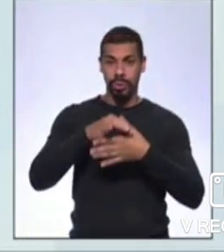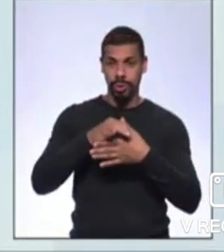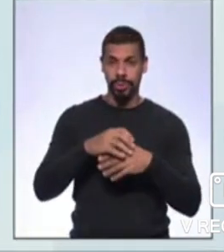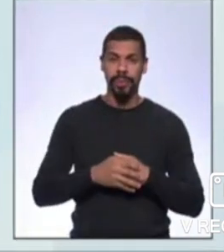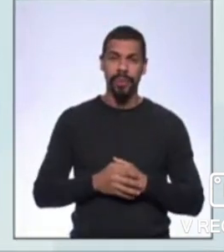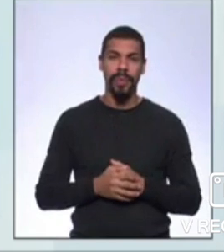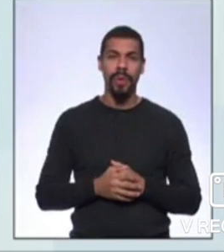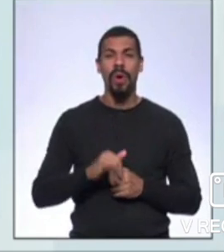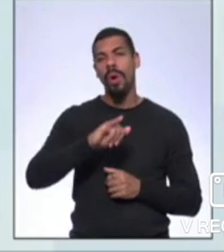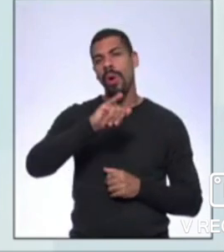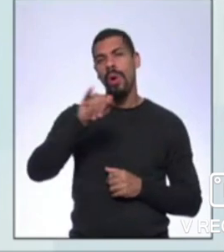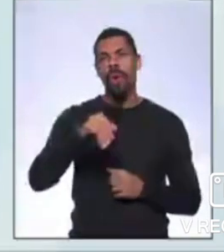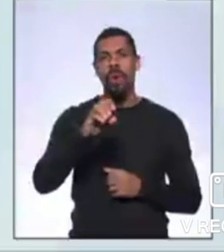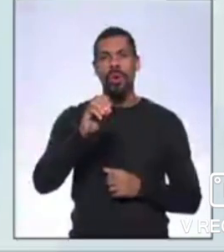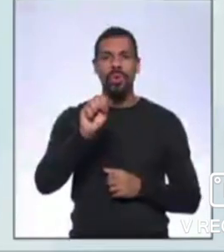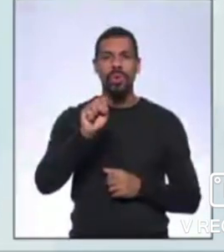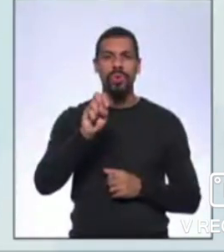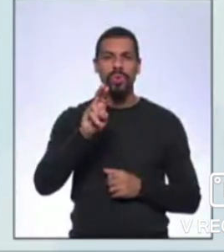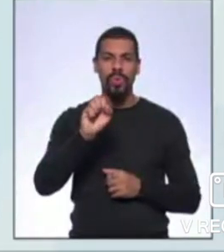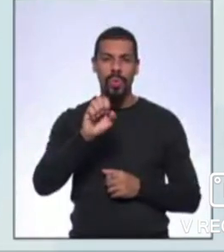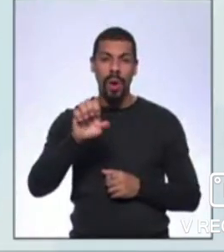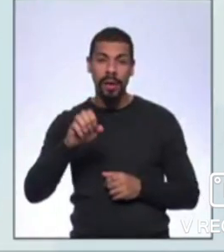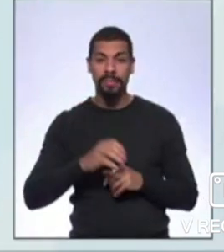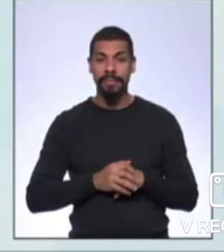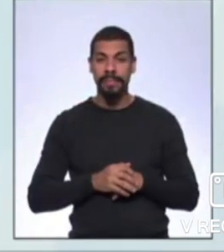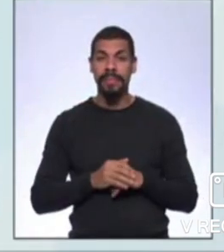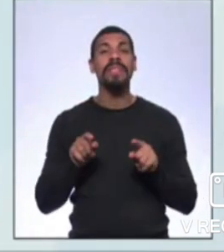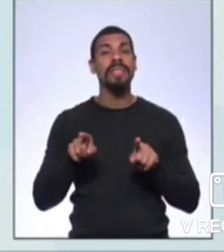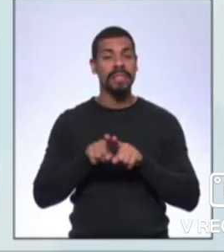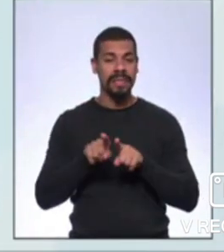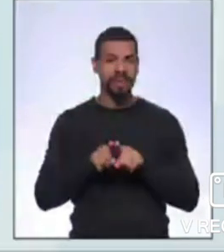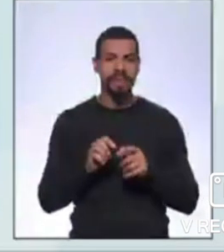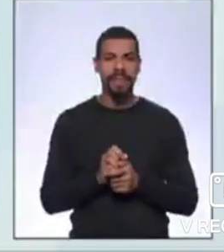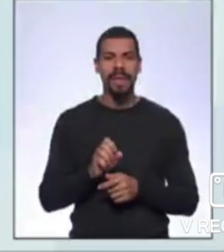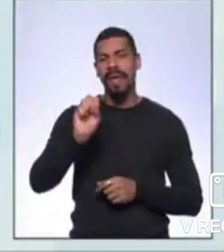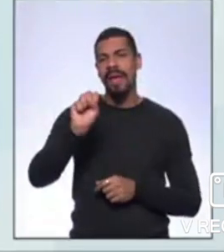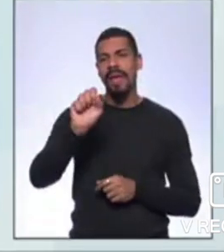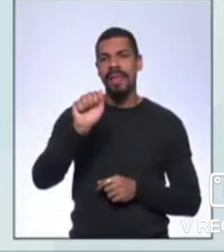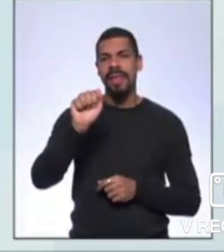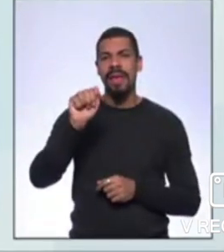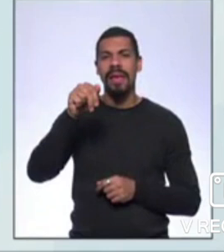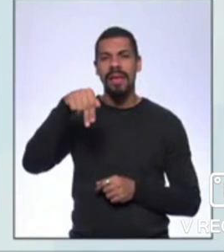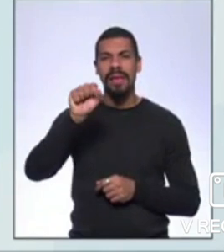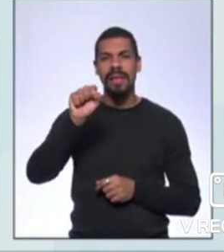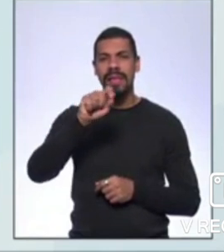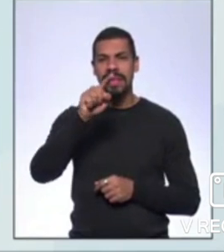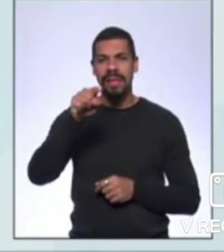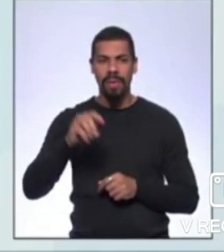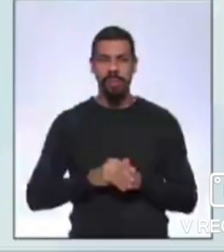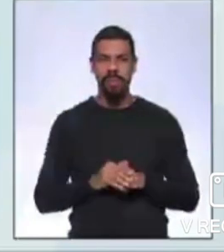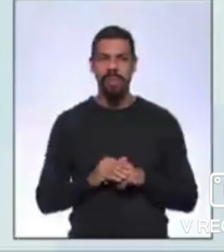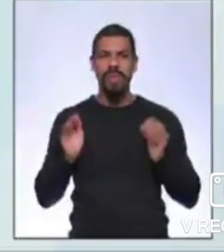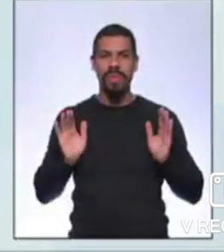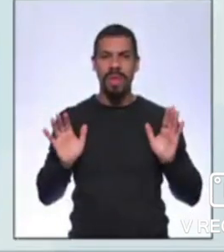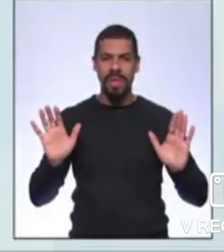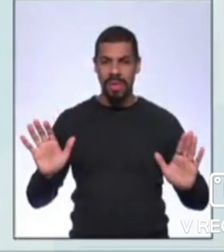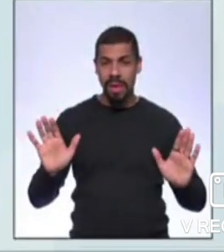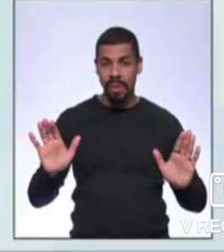O Josué, Sansão, que é aquele lá dos cabelos, né? Isso. Cabelo ali que traria força para ele,